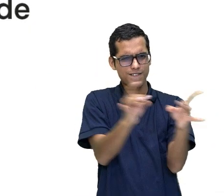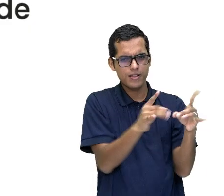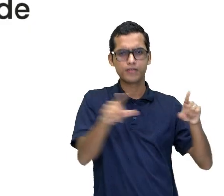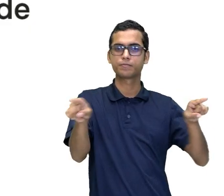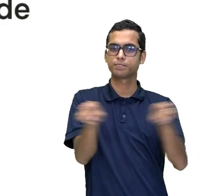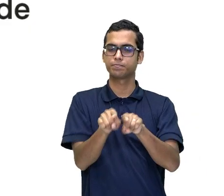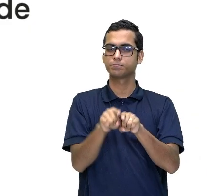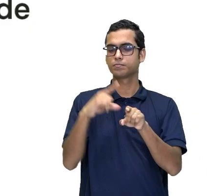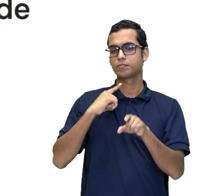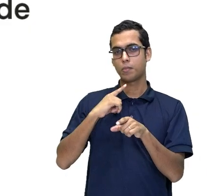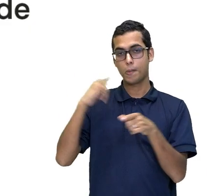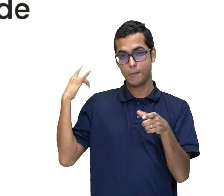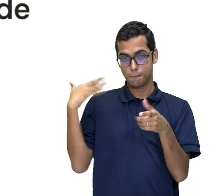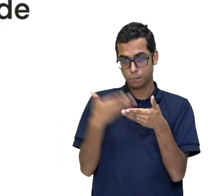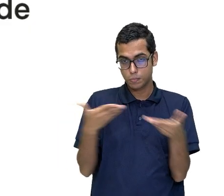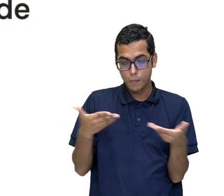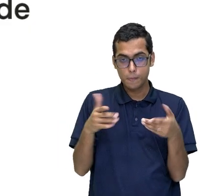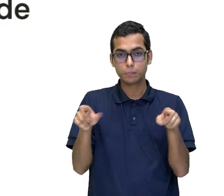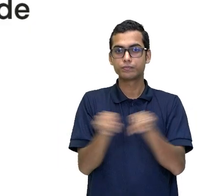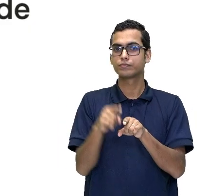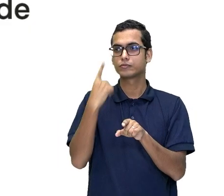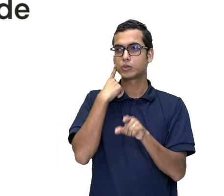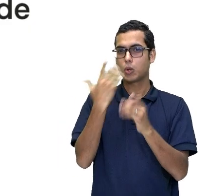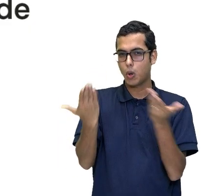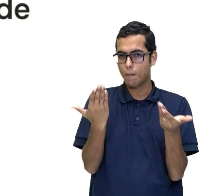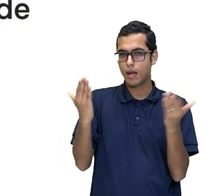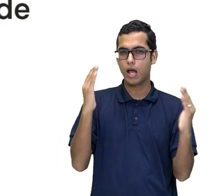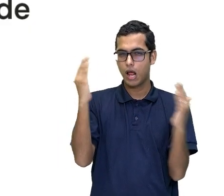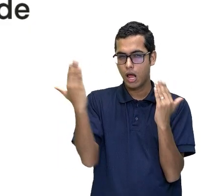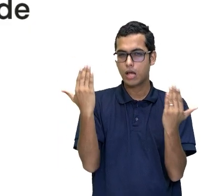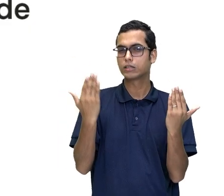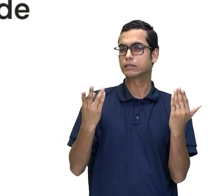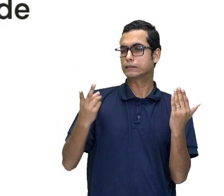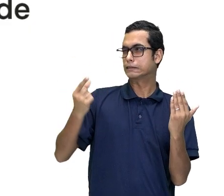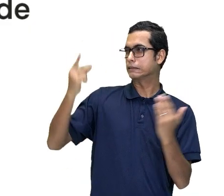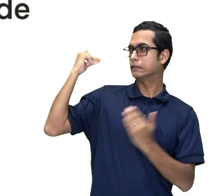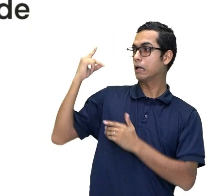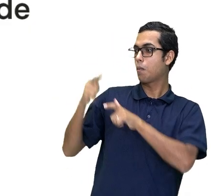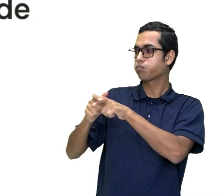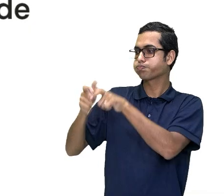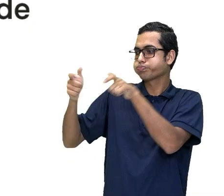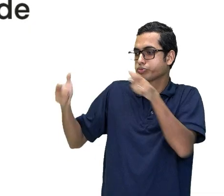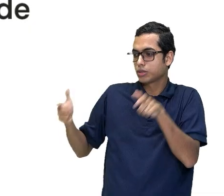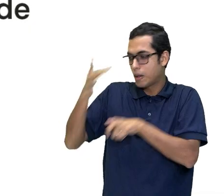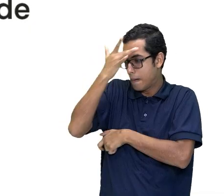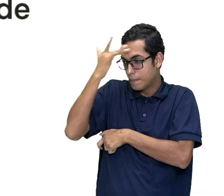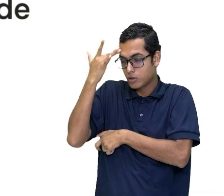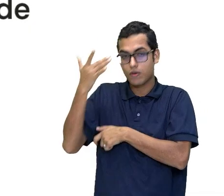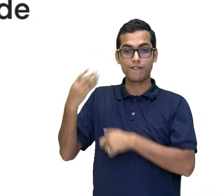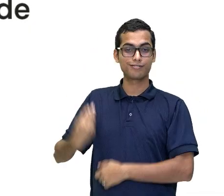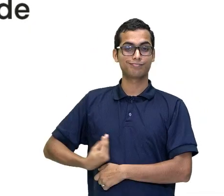hoje, as pessoas moravam, na sua grande maioria, no campo. Ainda não teve esse boom da